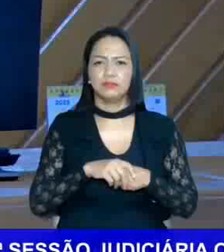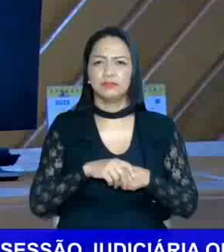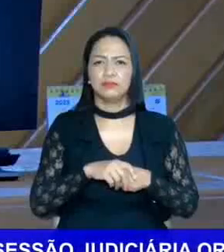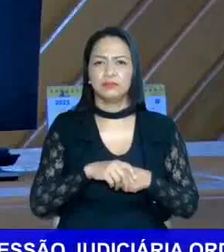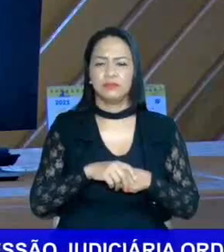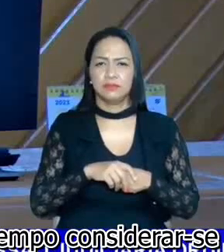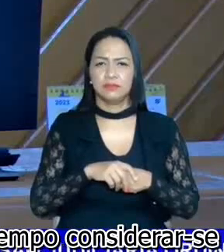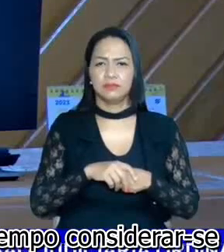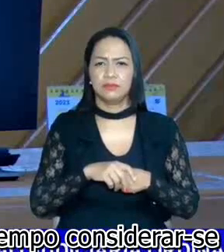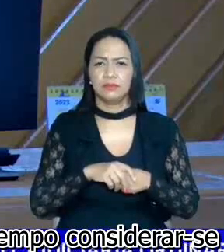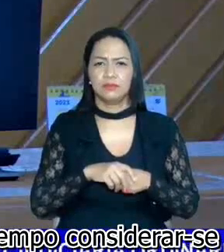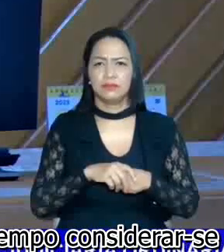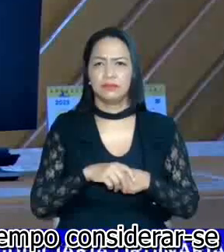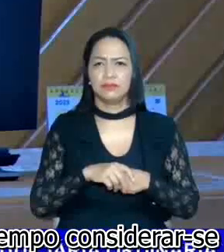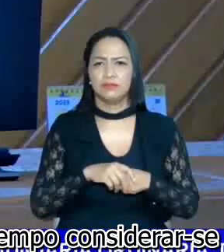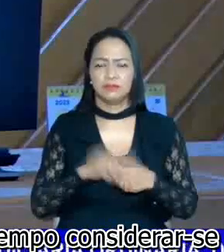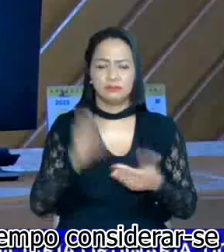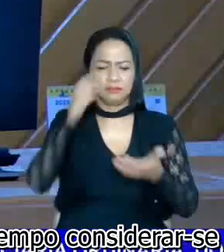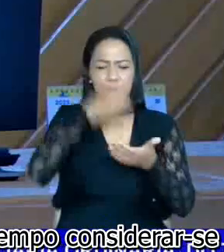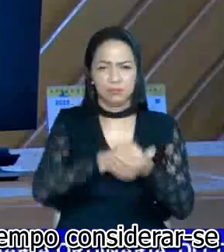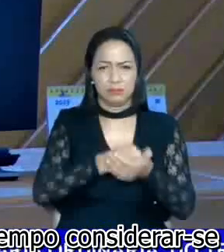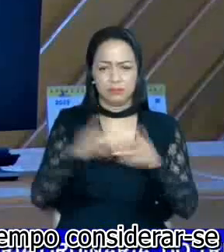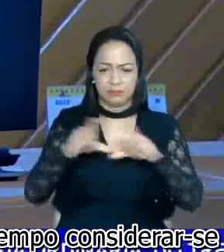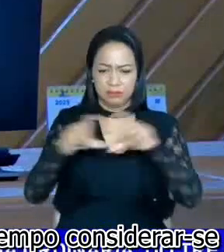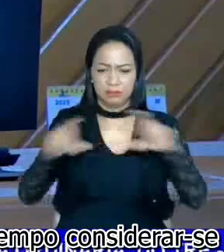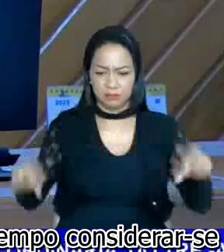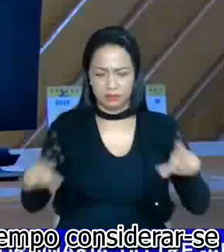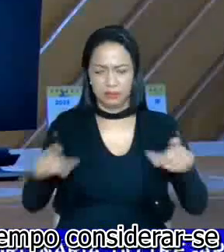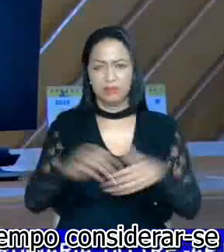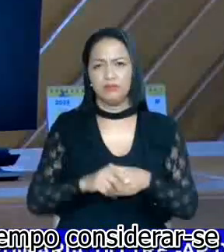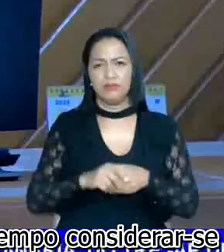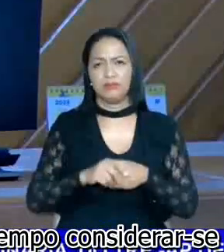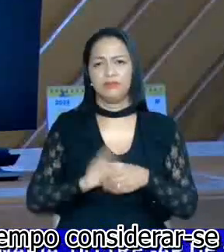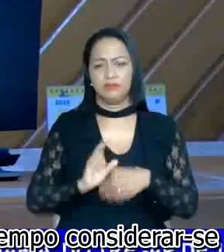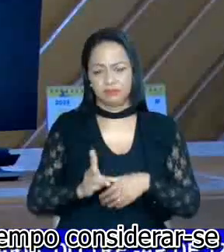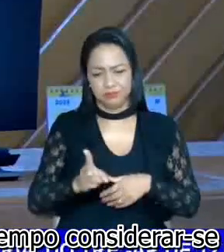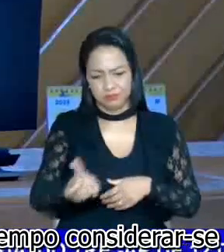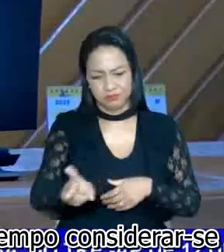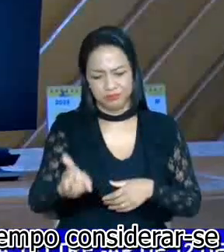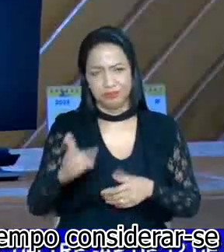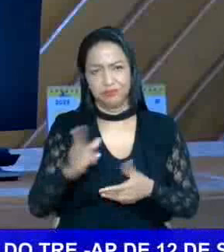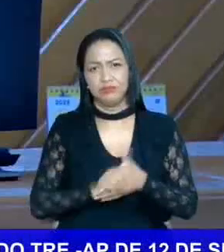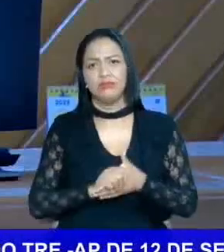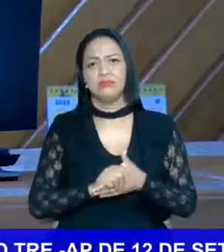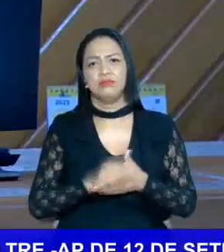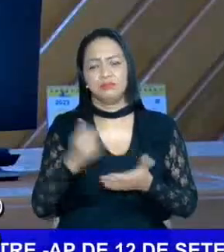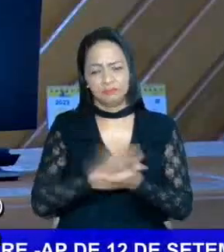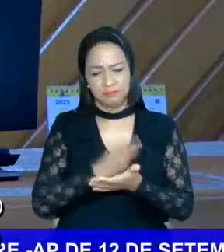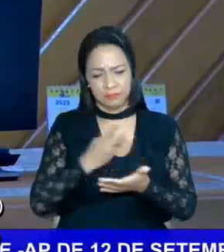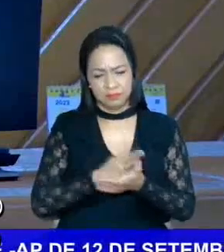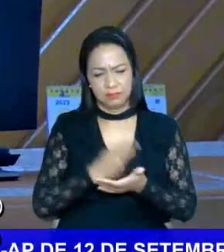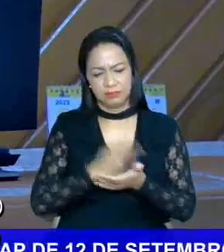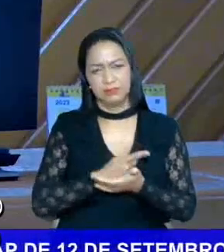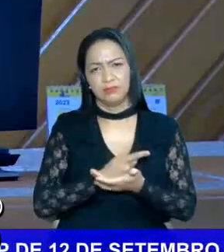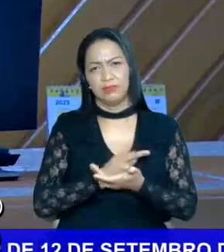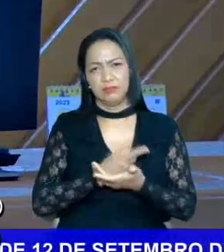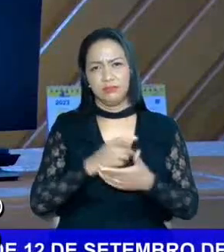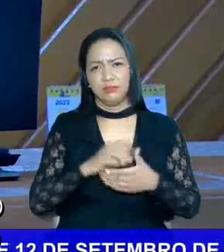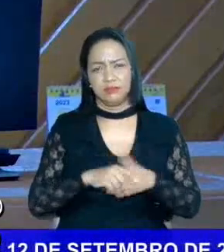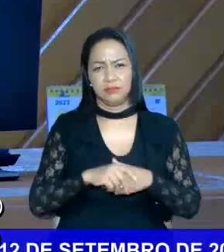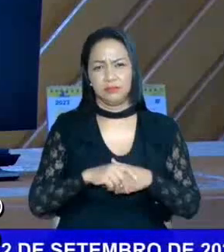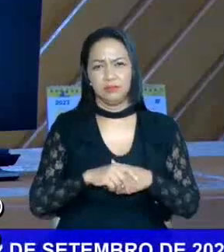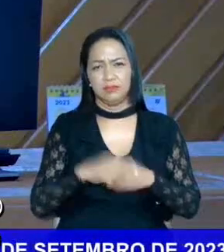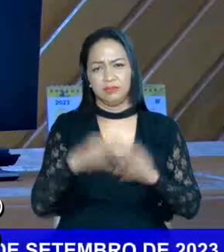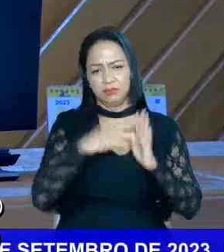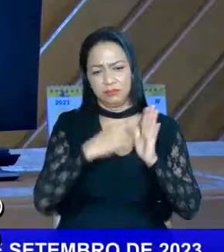na consideração desse gasto com ticket regular e, ao mesmo tempo, considerar-se a aplicação